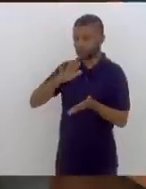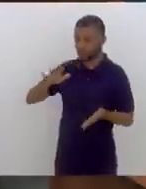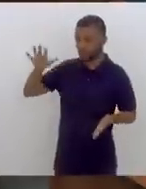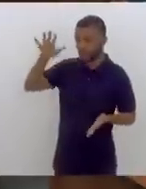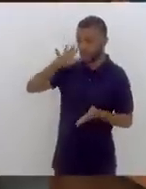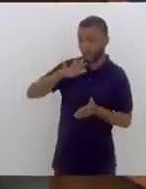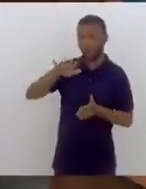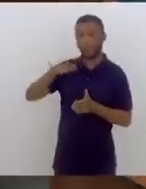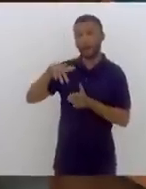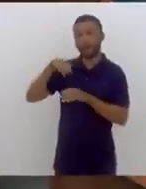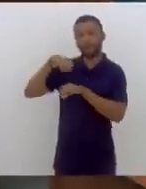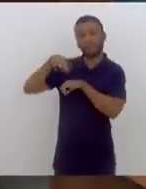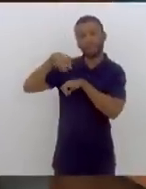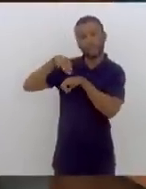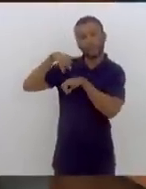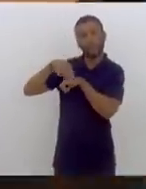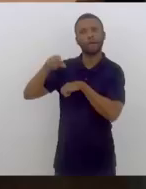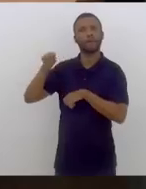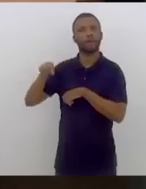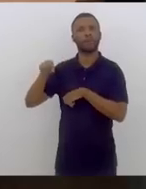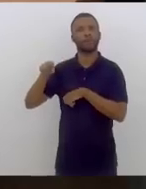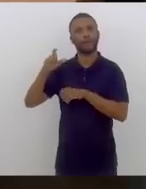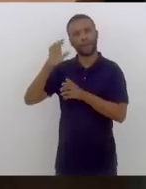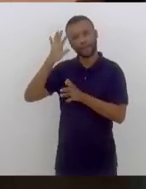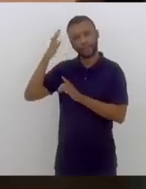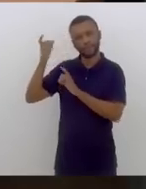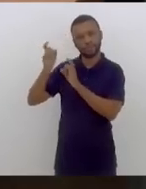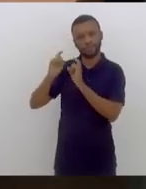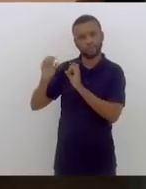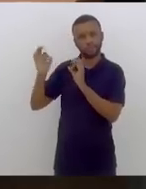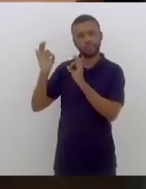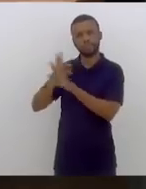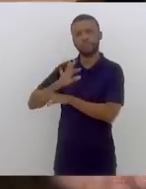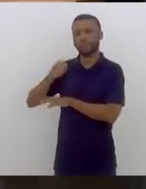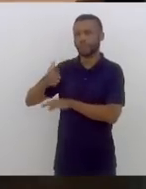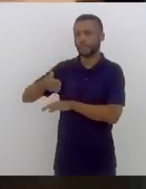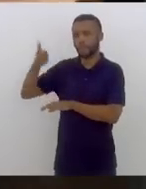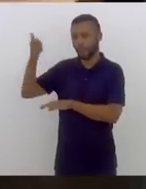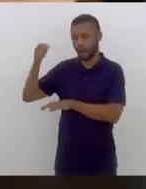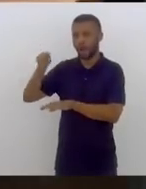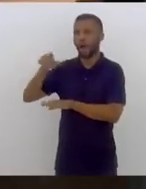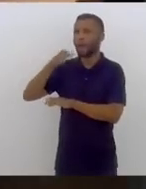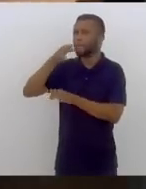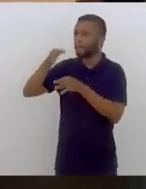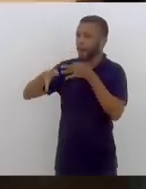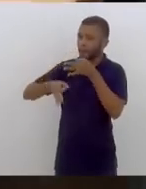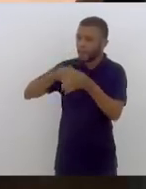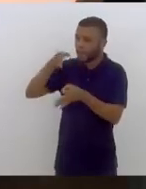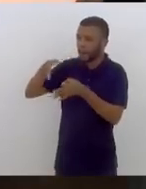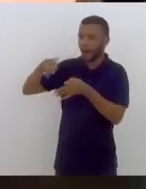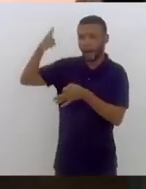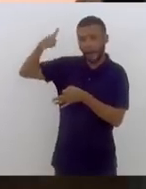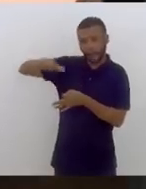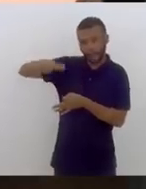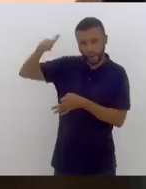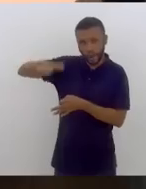assessorá-lo e decisões serem melhor melhor avaliadas